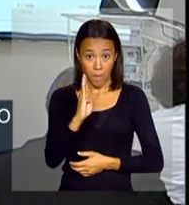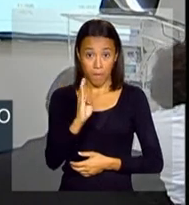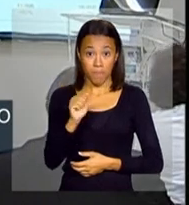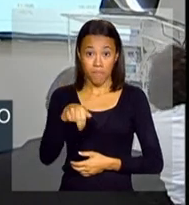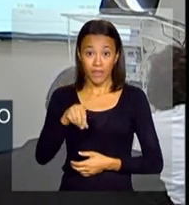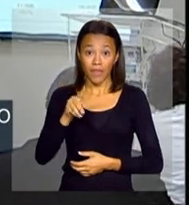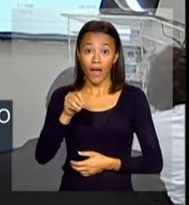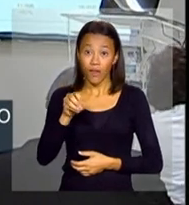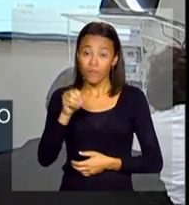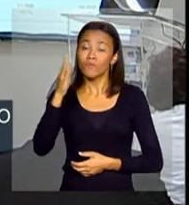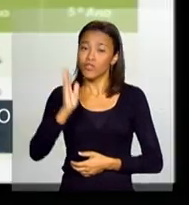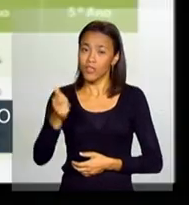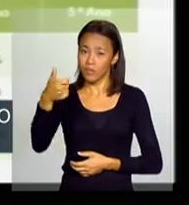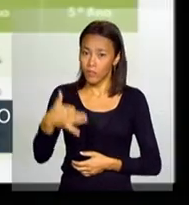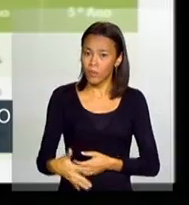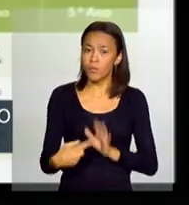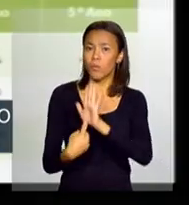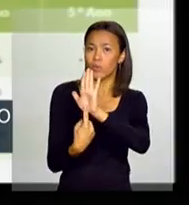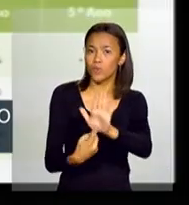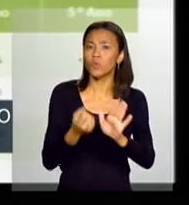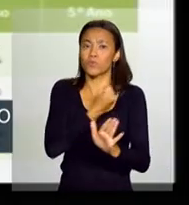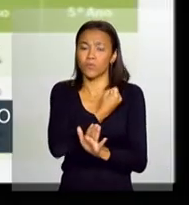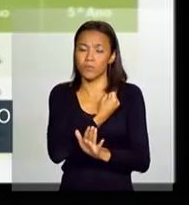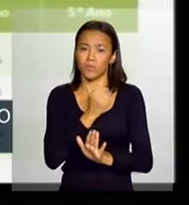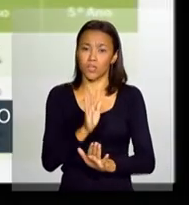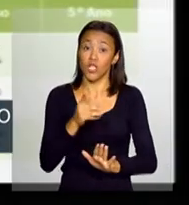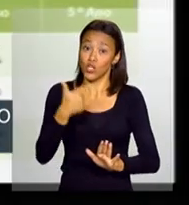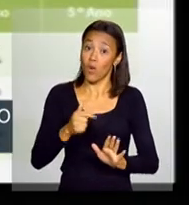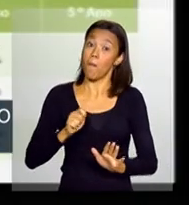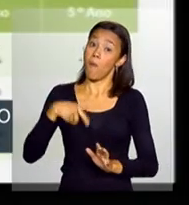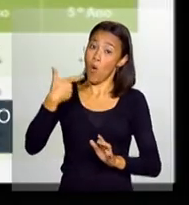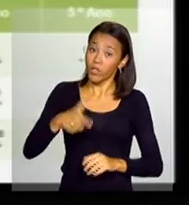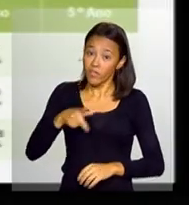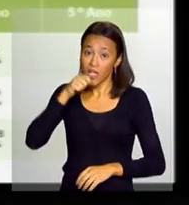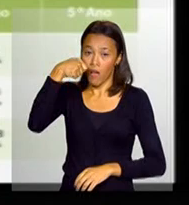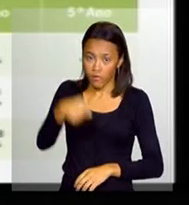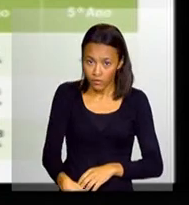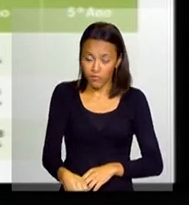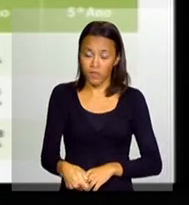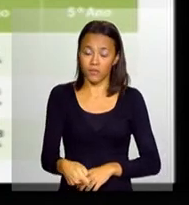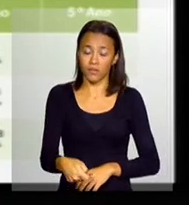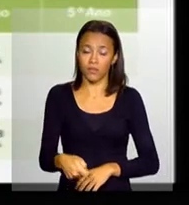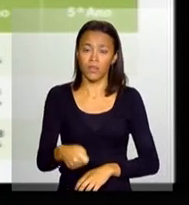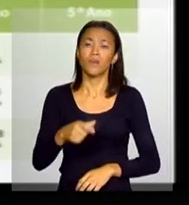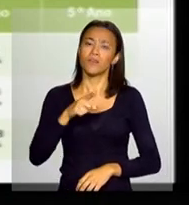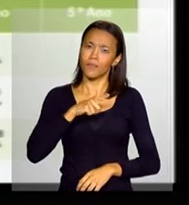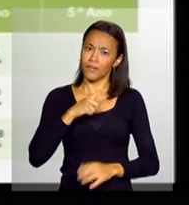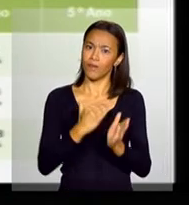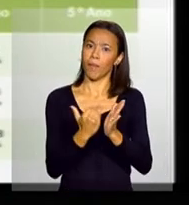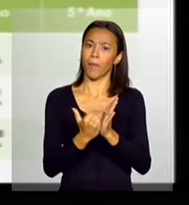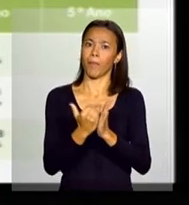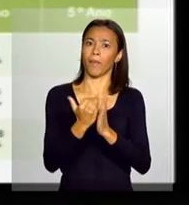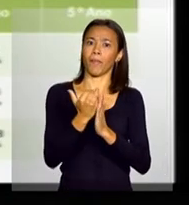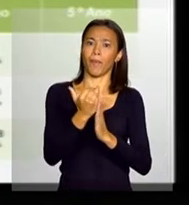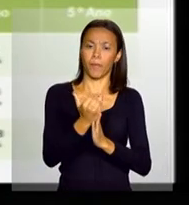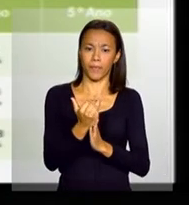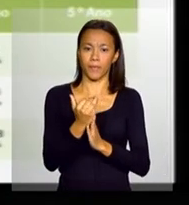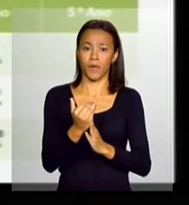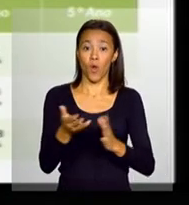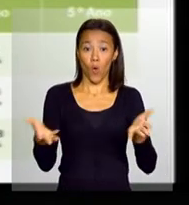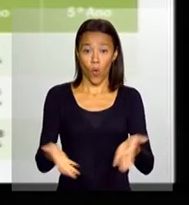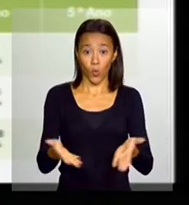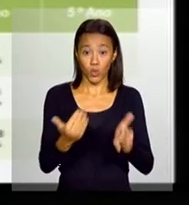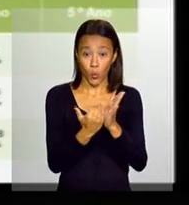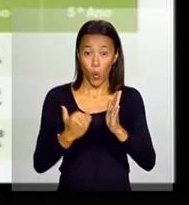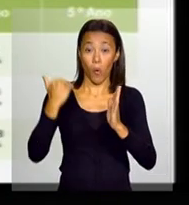mostrou esse número, só reforçando que os casos têm subido. Houve um